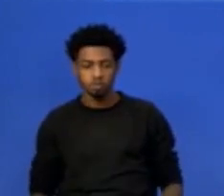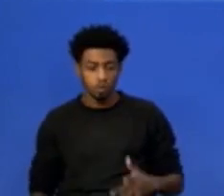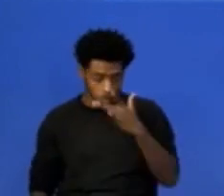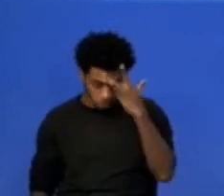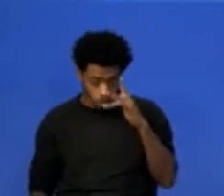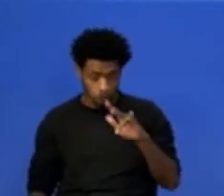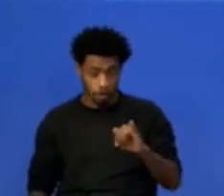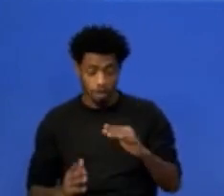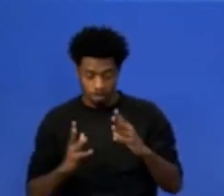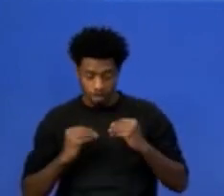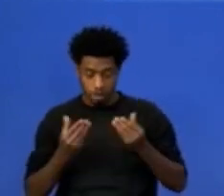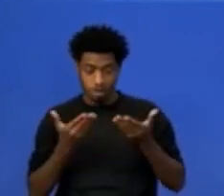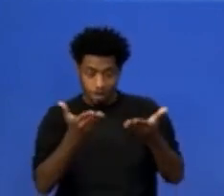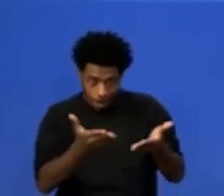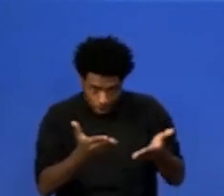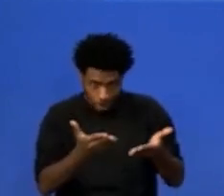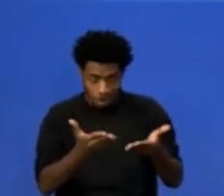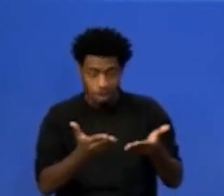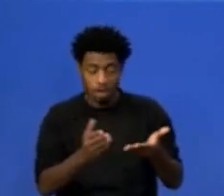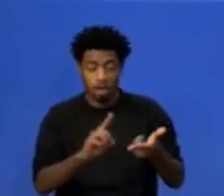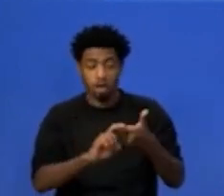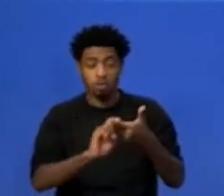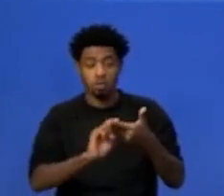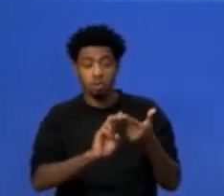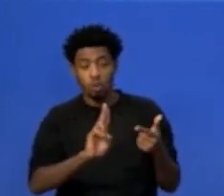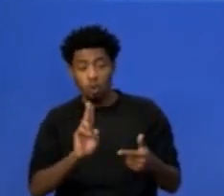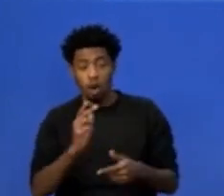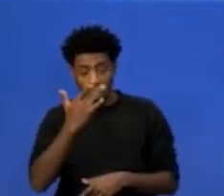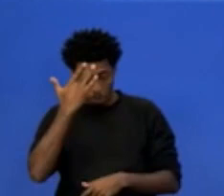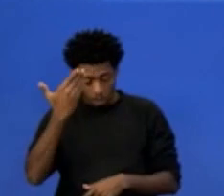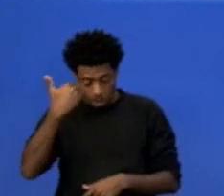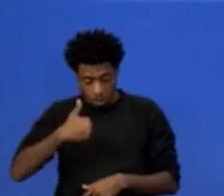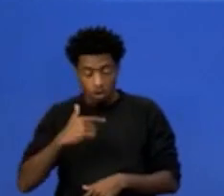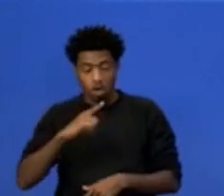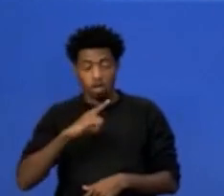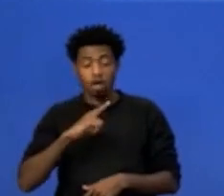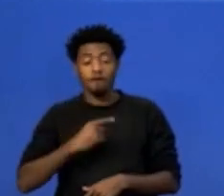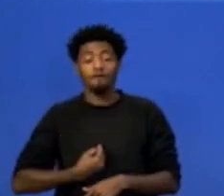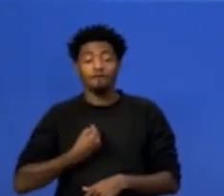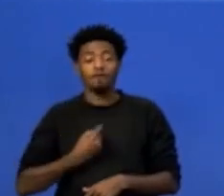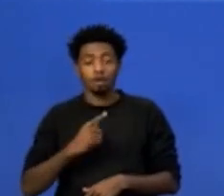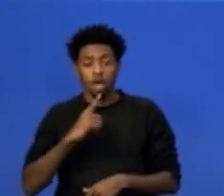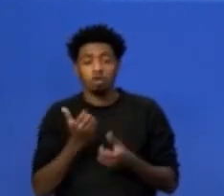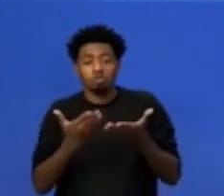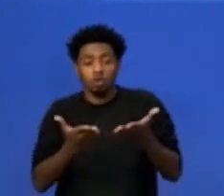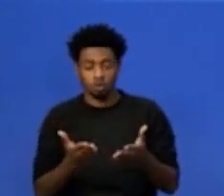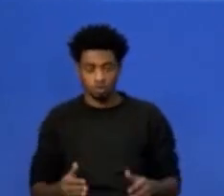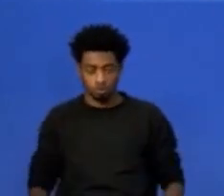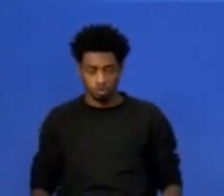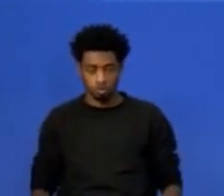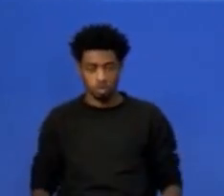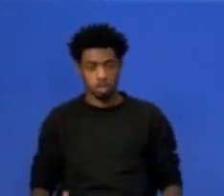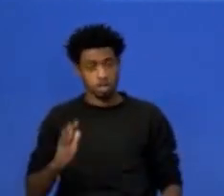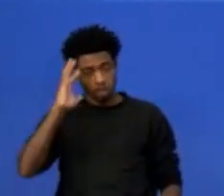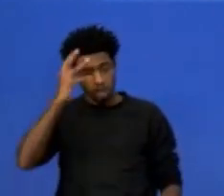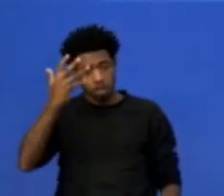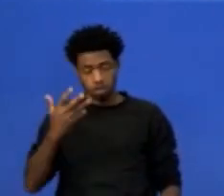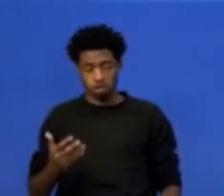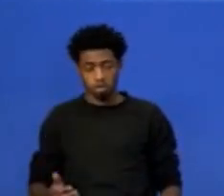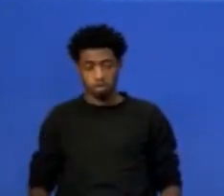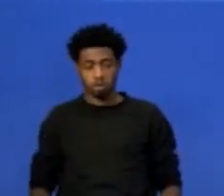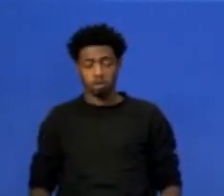recebendo, mas também a pessoa que está doando, a pessoa, o doador vivo. E a parte de